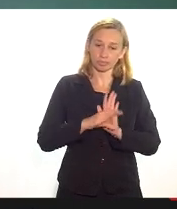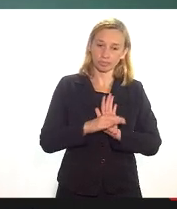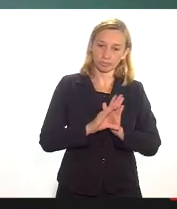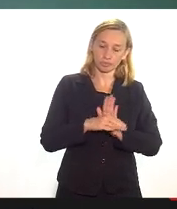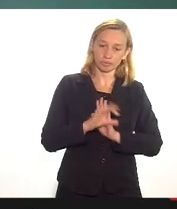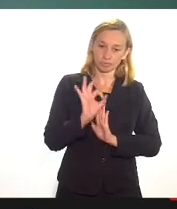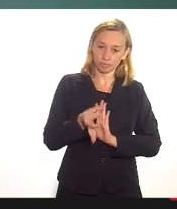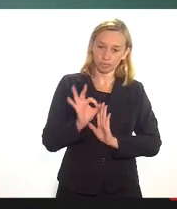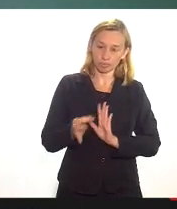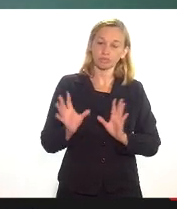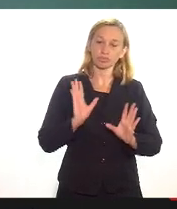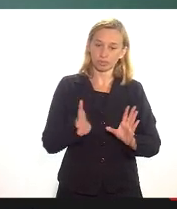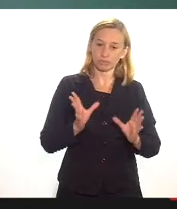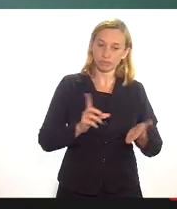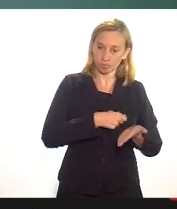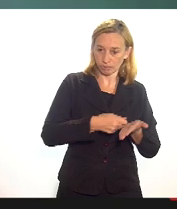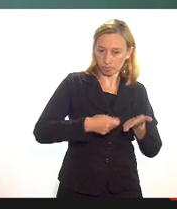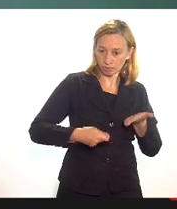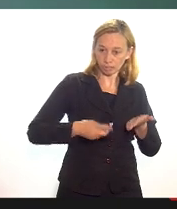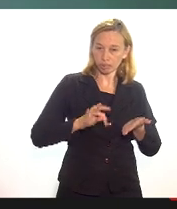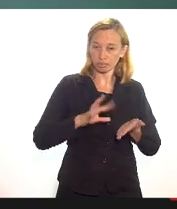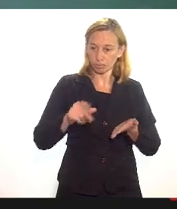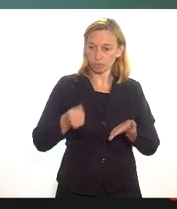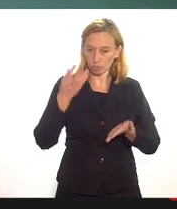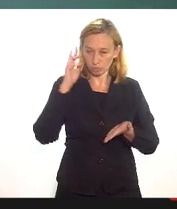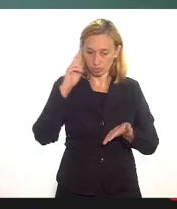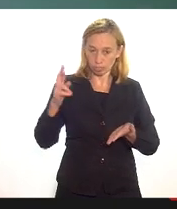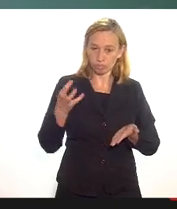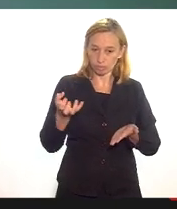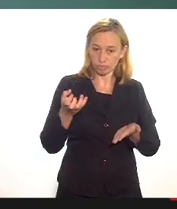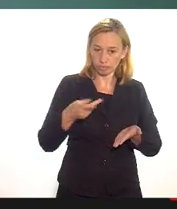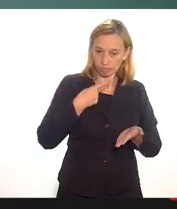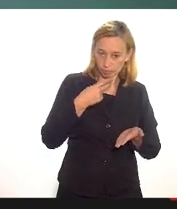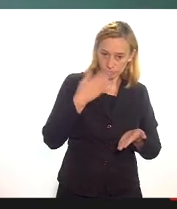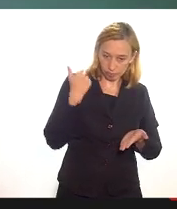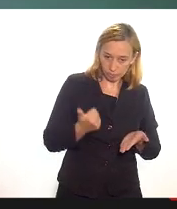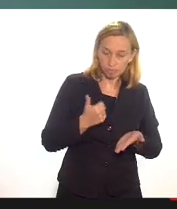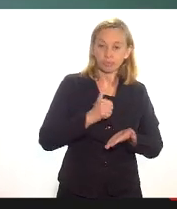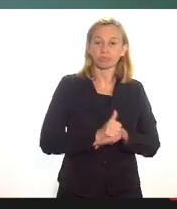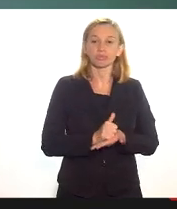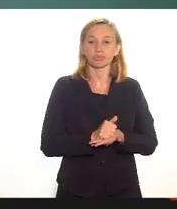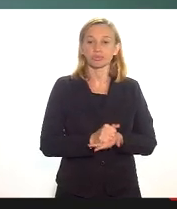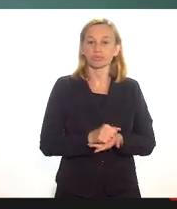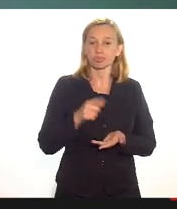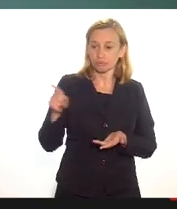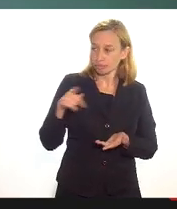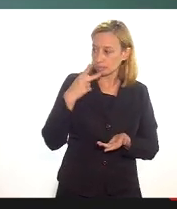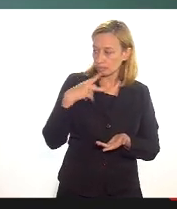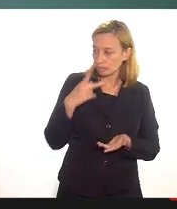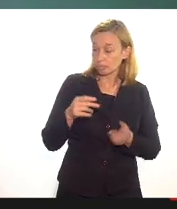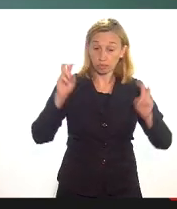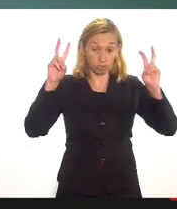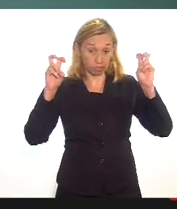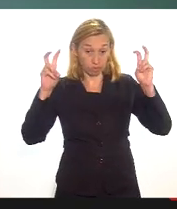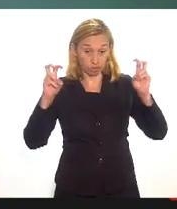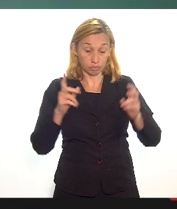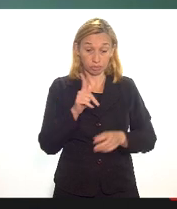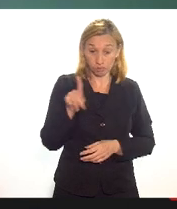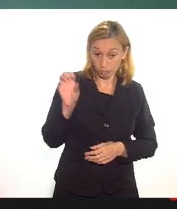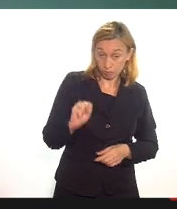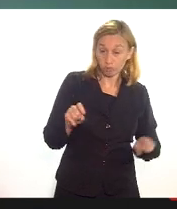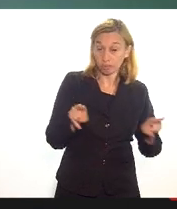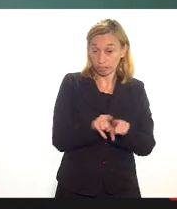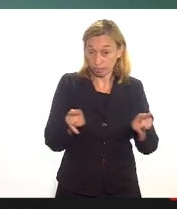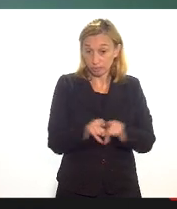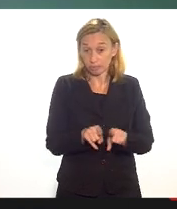aqui a questão do cálculo da espécie sobre a parte do gás. E você destacou o tema da reinjeção do gás também, né? Que é um tema